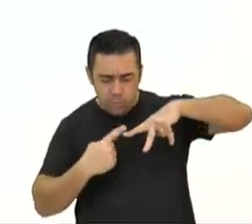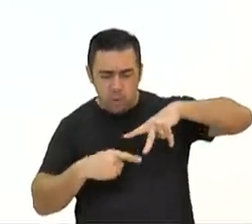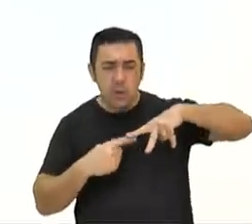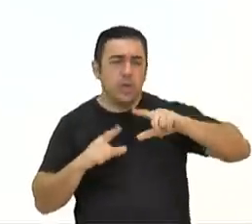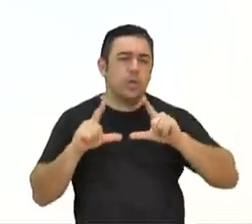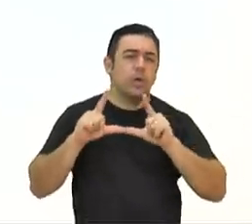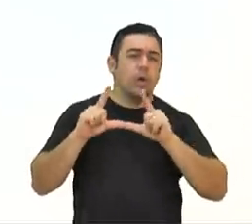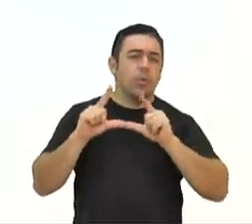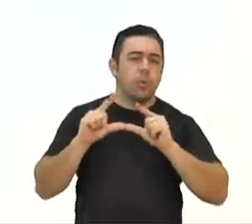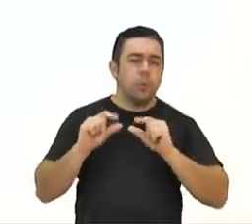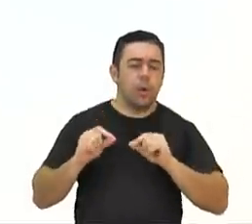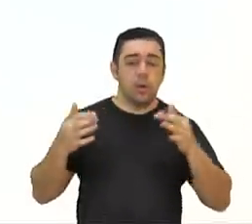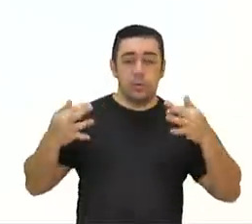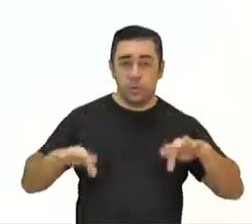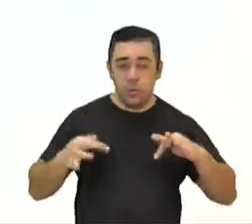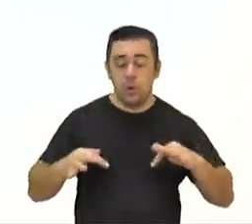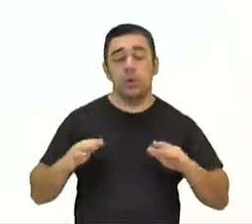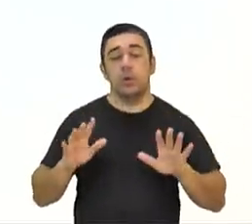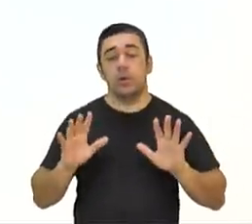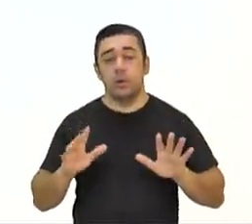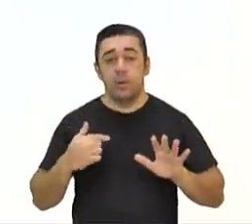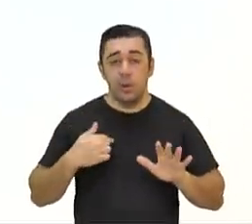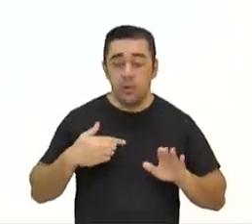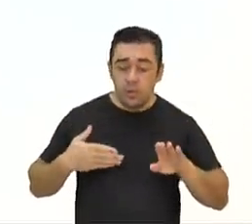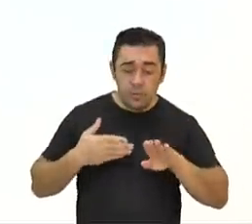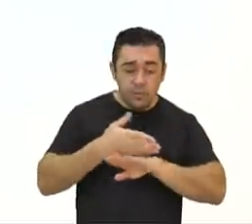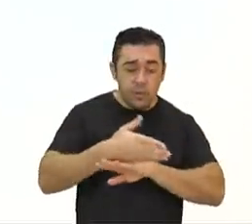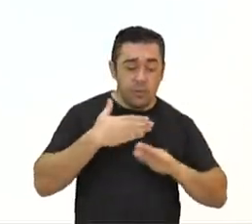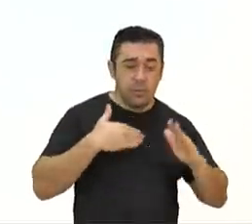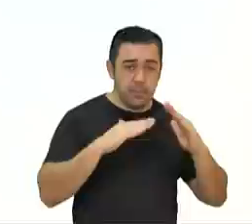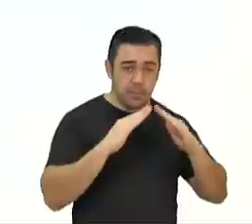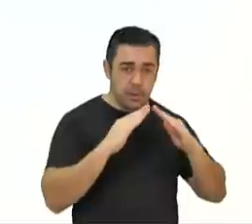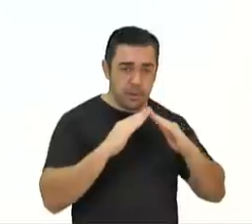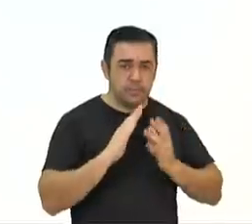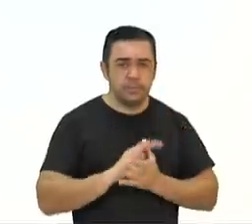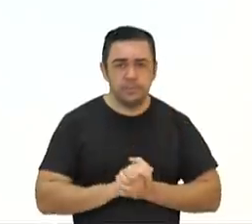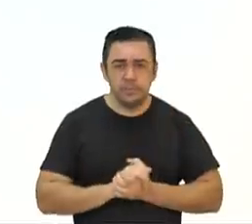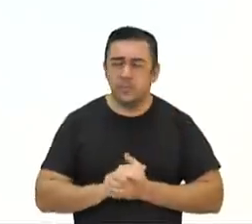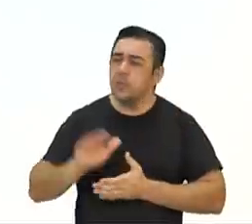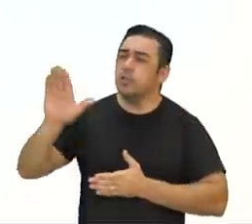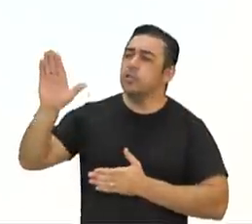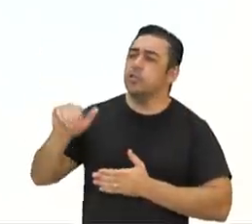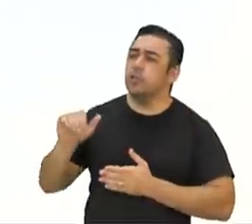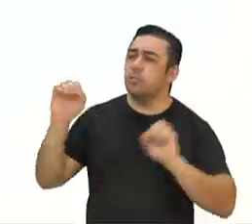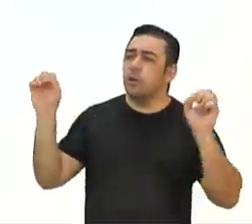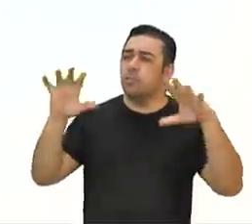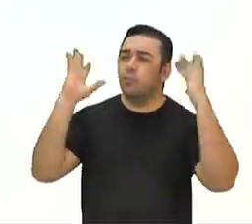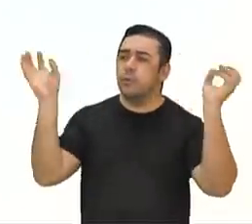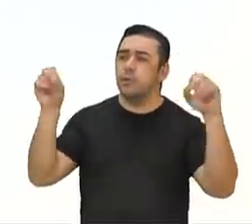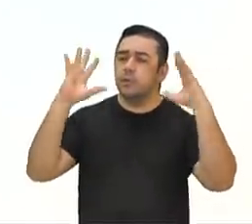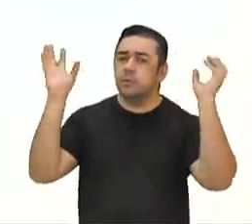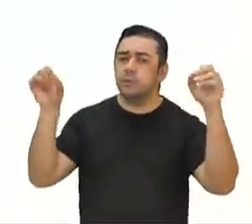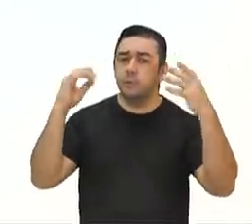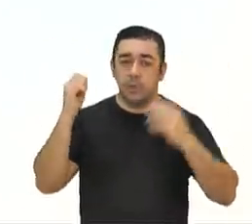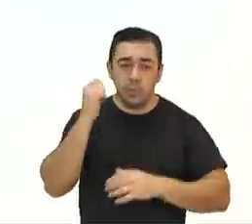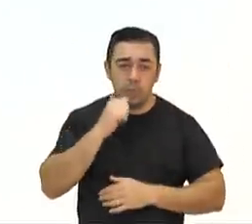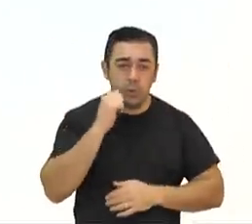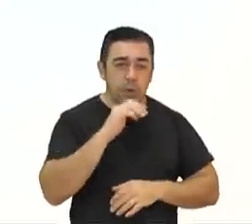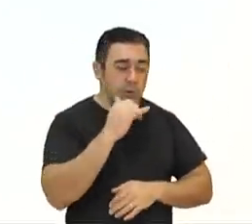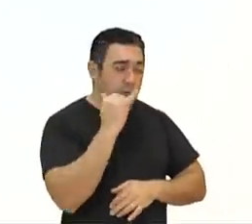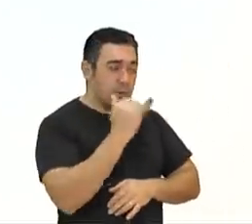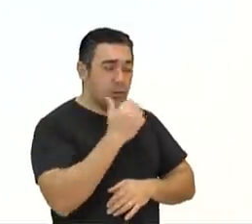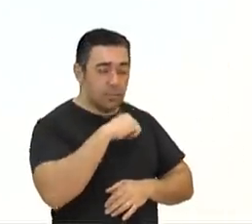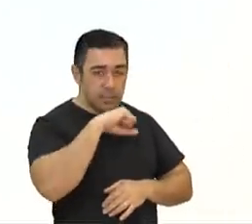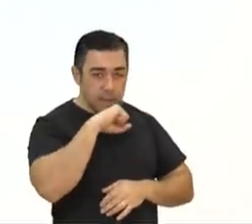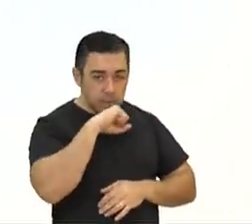e, amparado nela, fui até minha casa. Chame uma ambulância, disse a mulher à minha mãe.